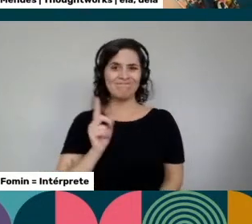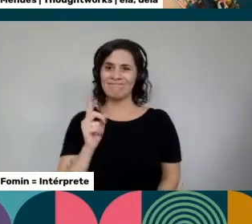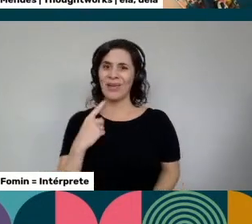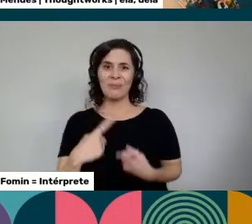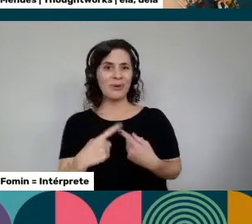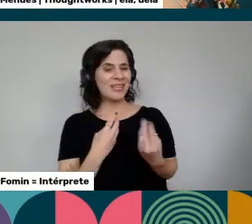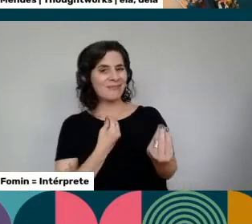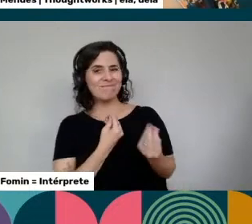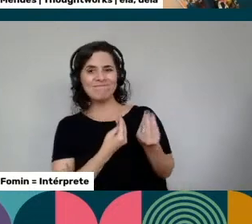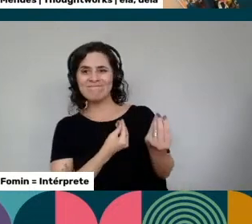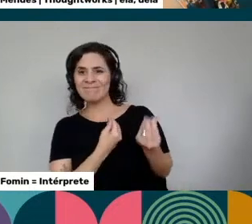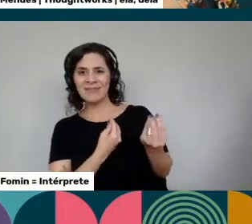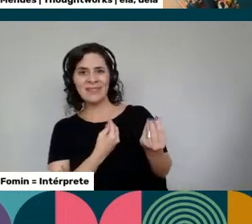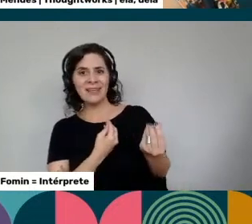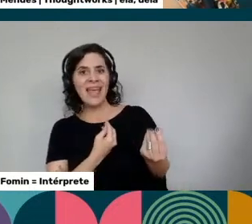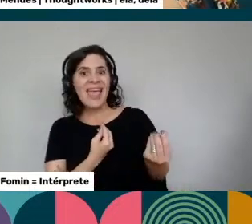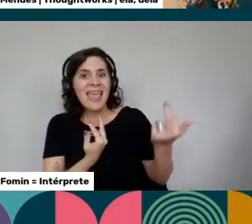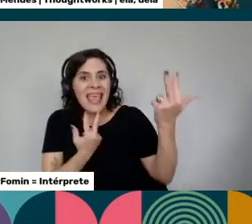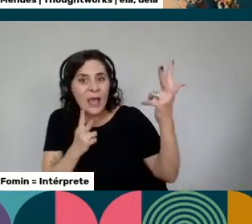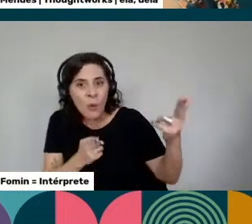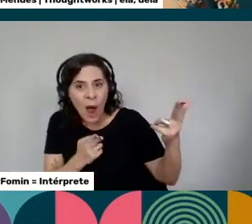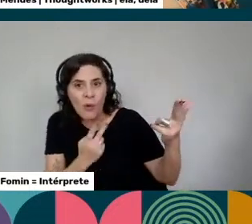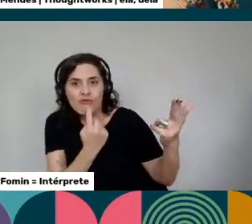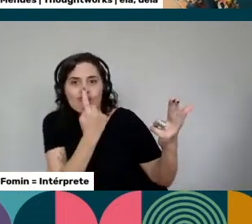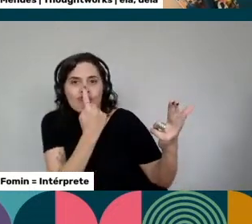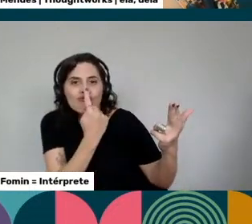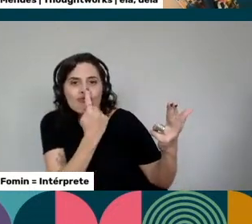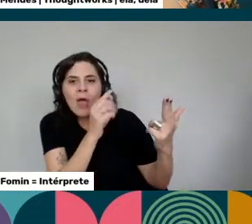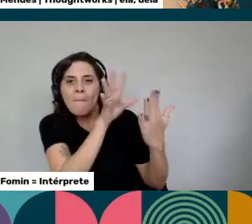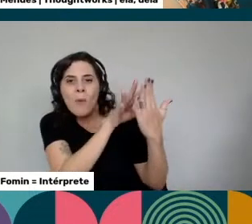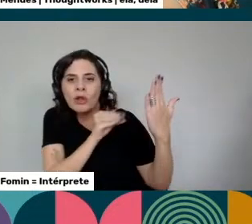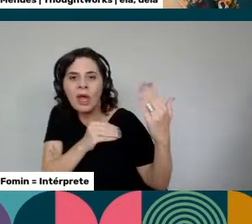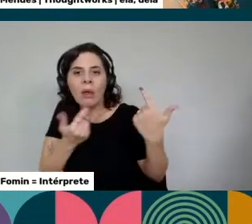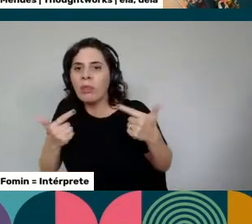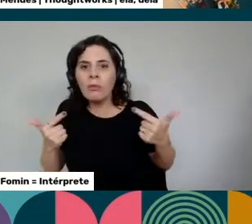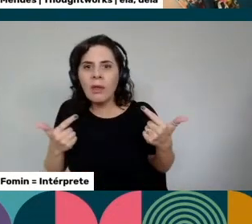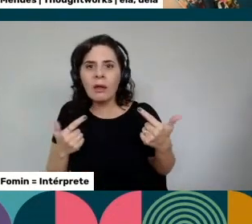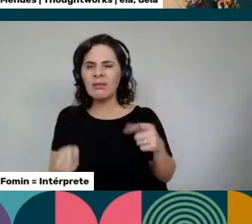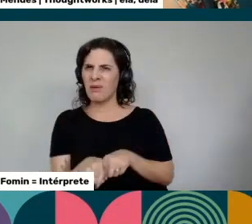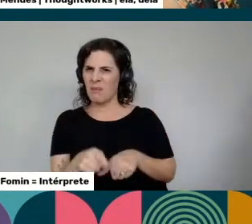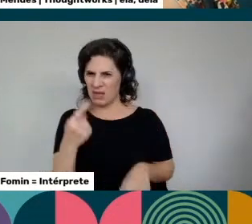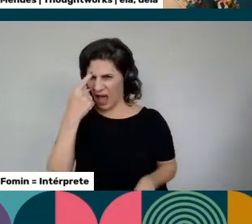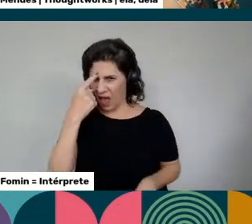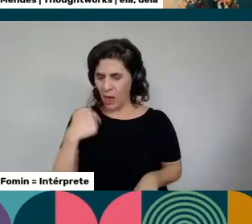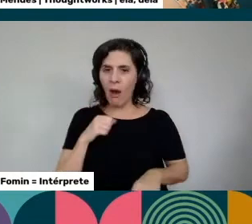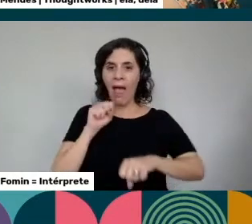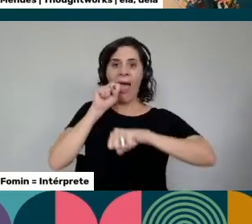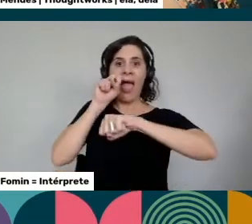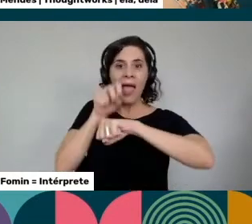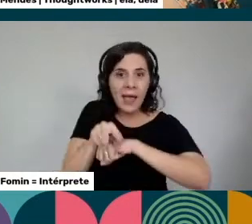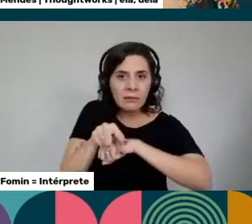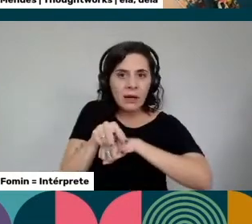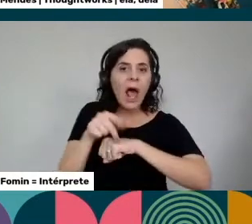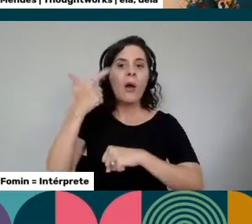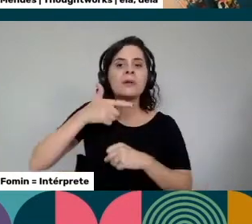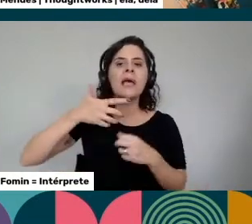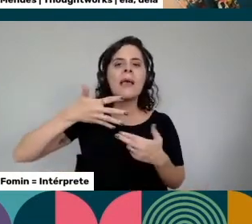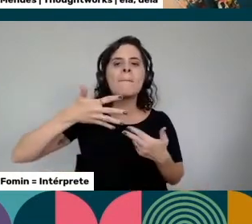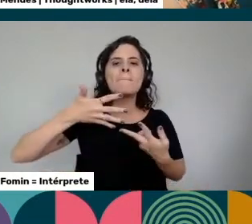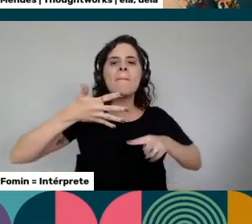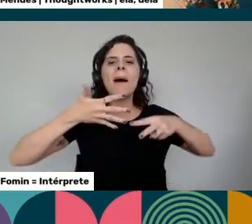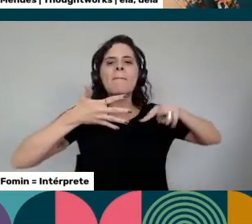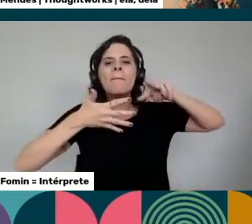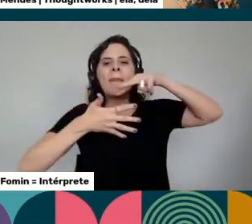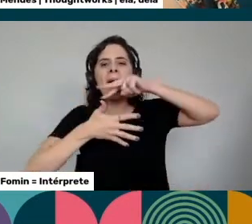se projetar para um cargo de liderança, se projetar para uma evolução de carreira, né? Então, driblar esses desafios